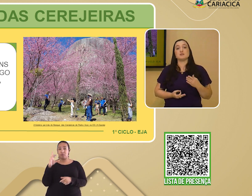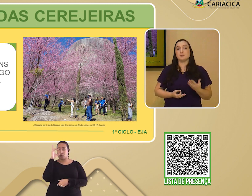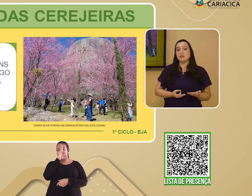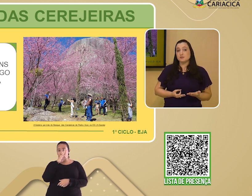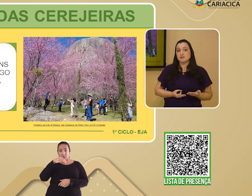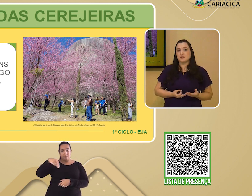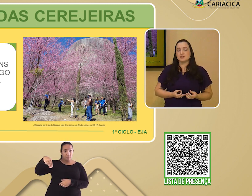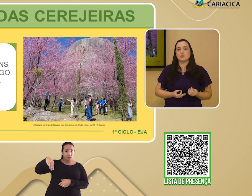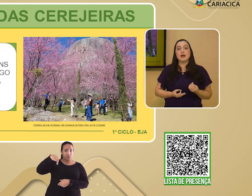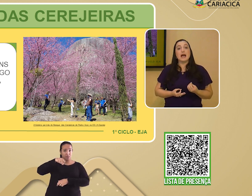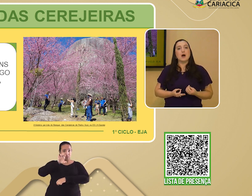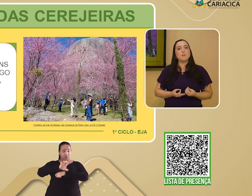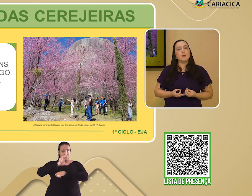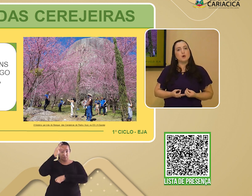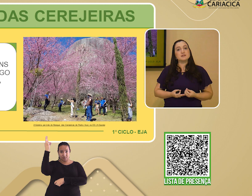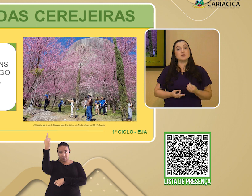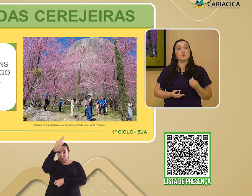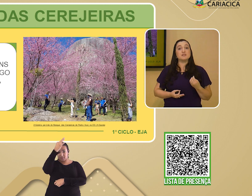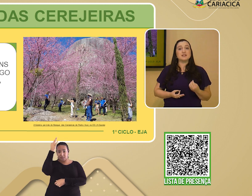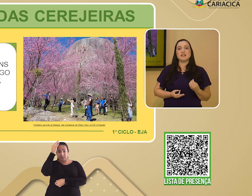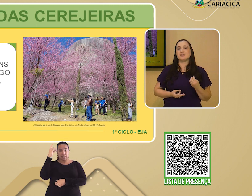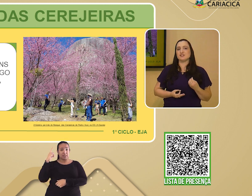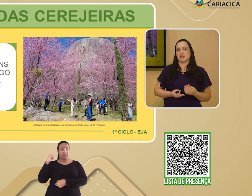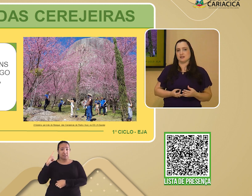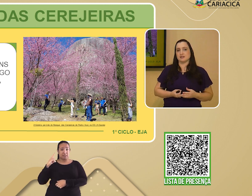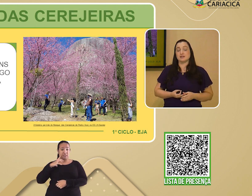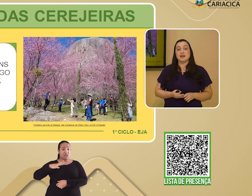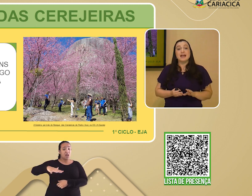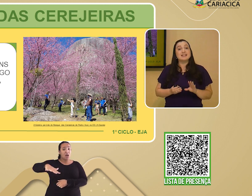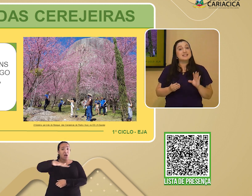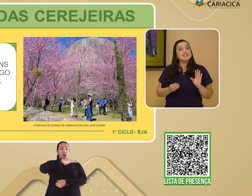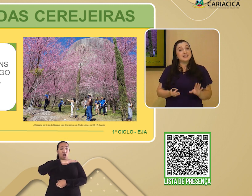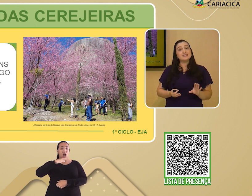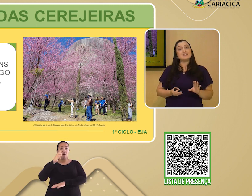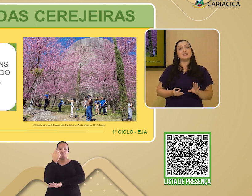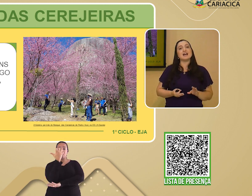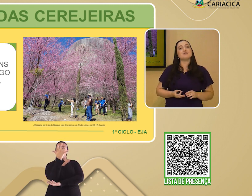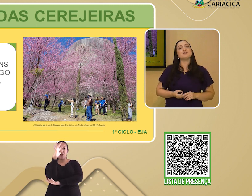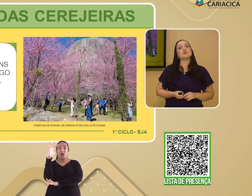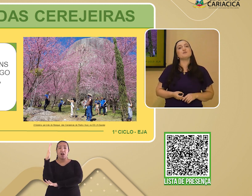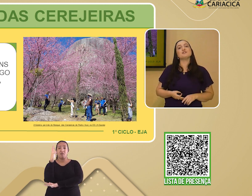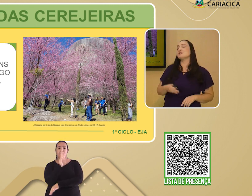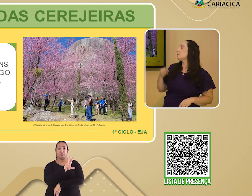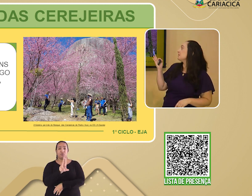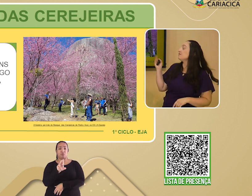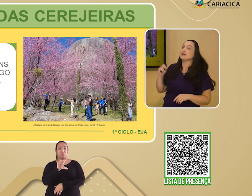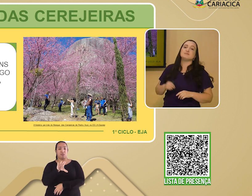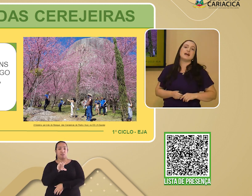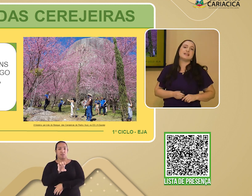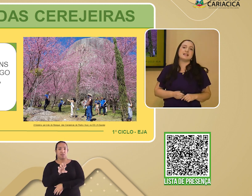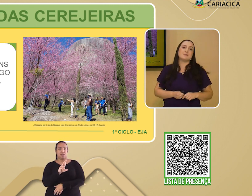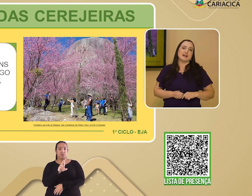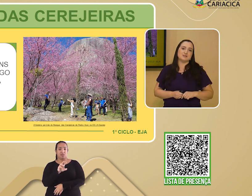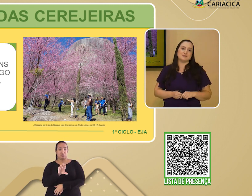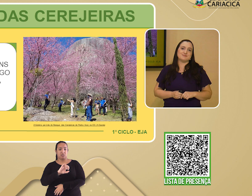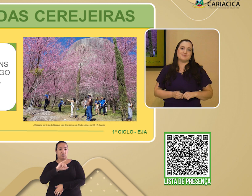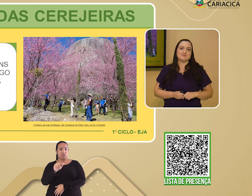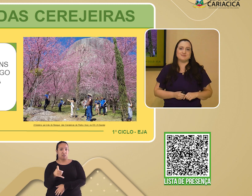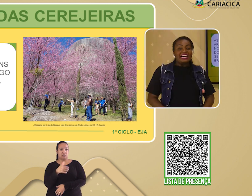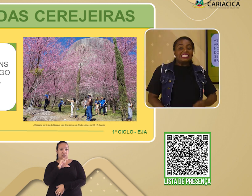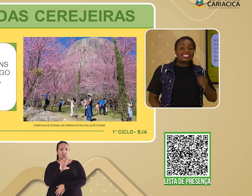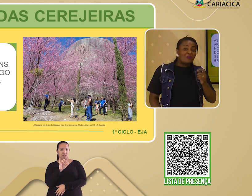Martins, no Espírito Santo, há um bosque com cerejeiras. Essas lindas árvores, como vocês podem ver aqui na